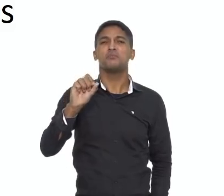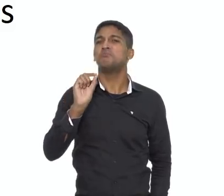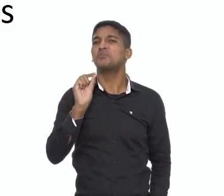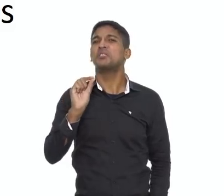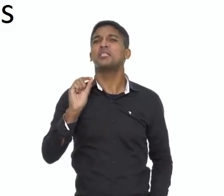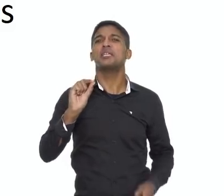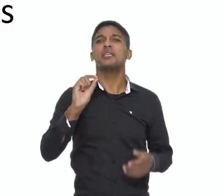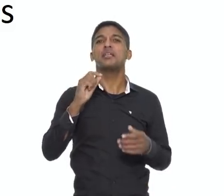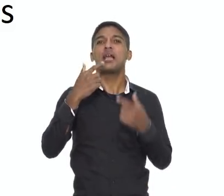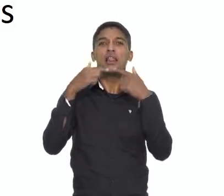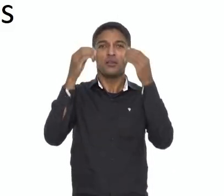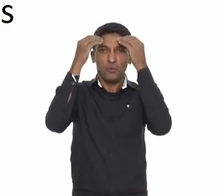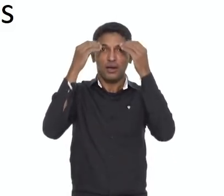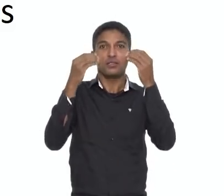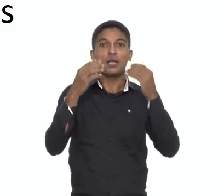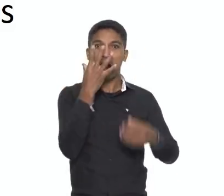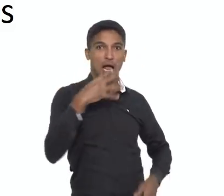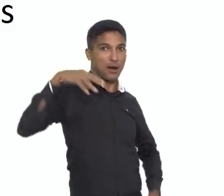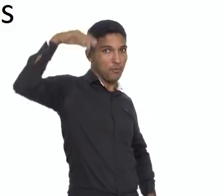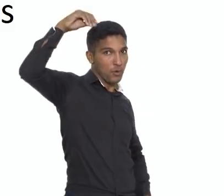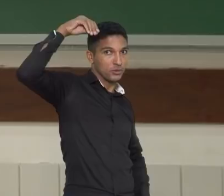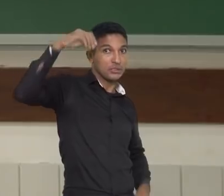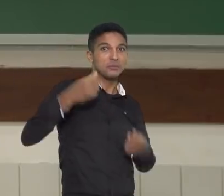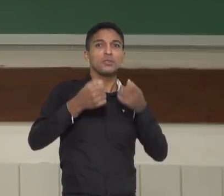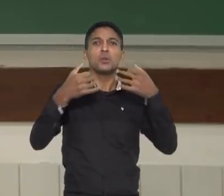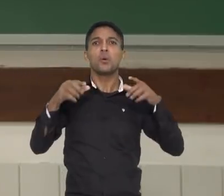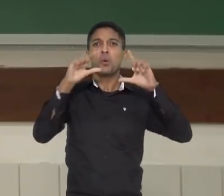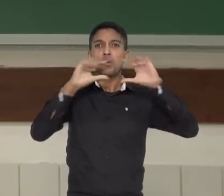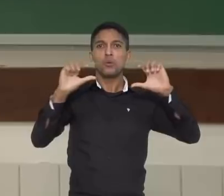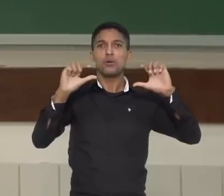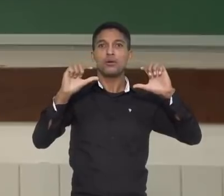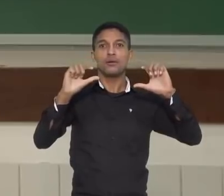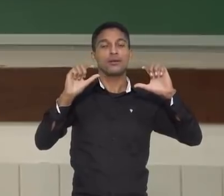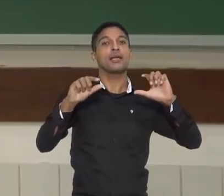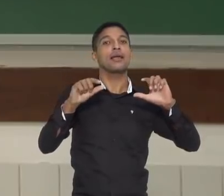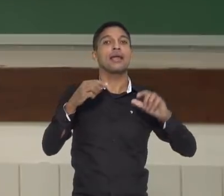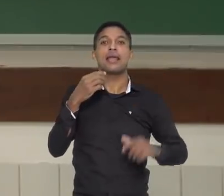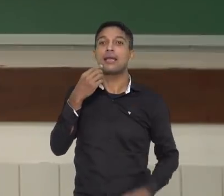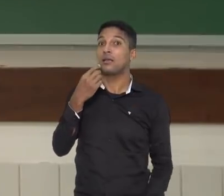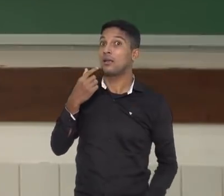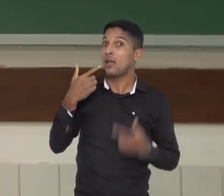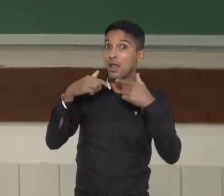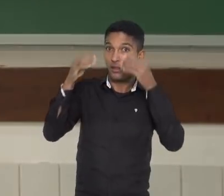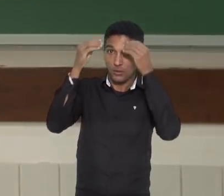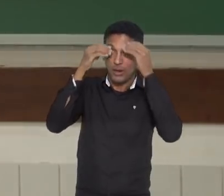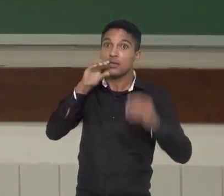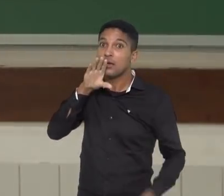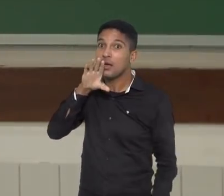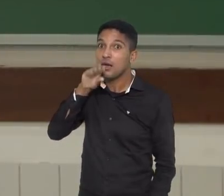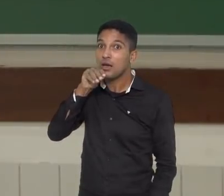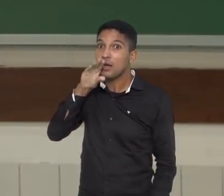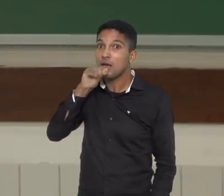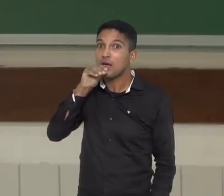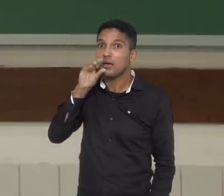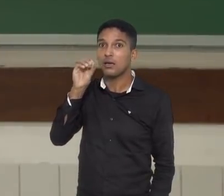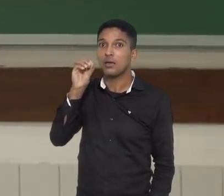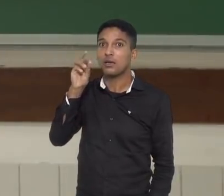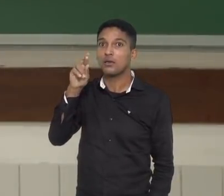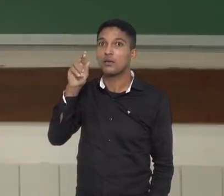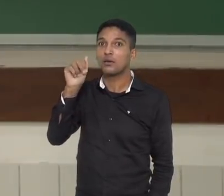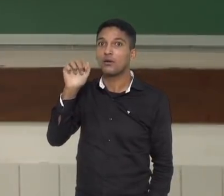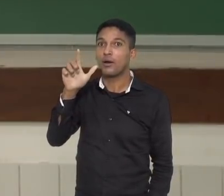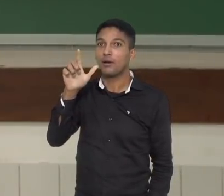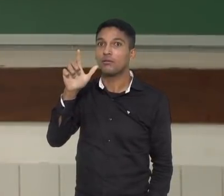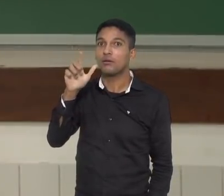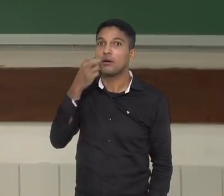né? A raposa está falando aqui. A linguagem falada, a linguagem oral, vamos lembrar? Porque